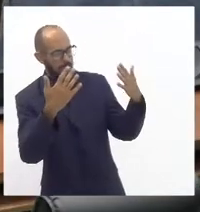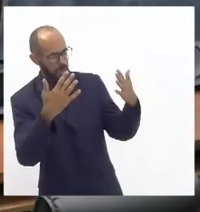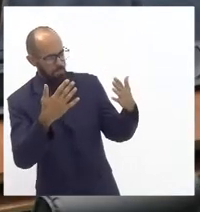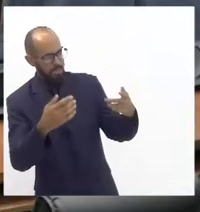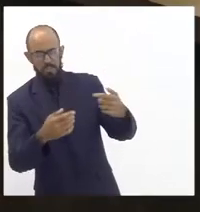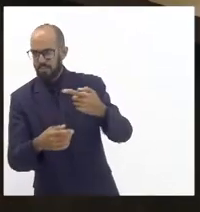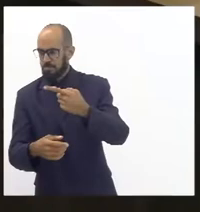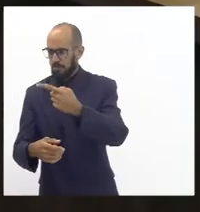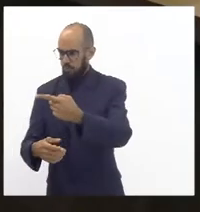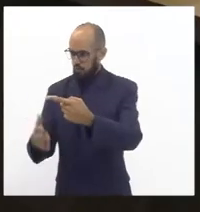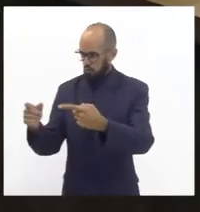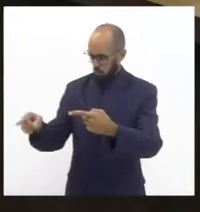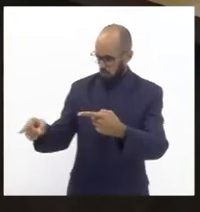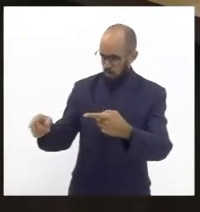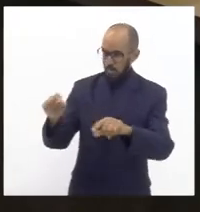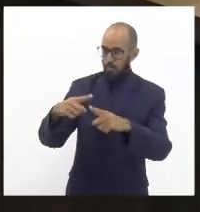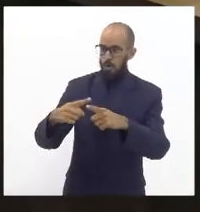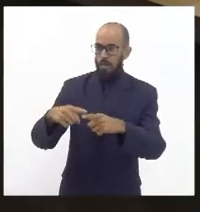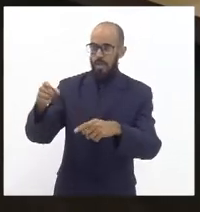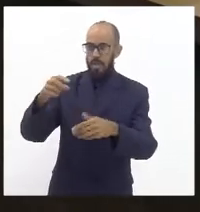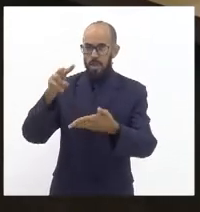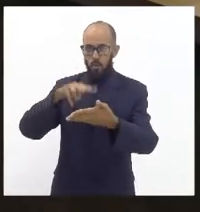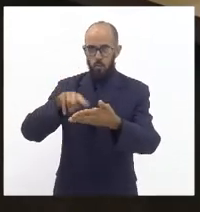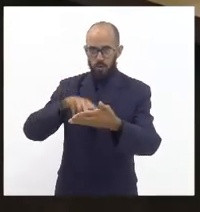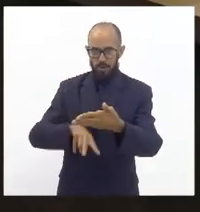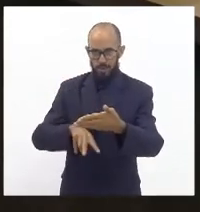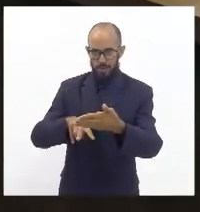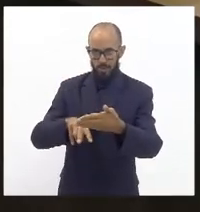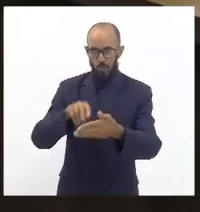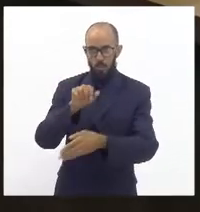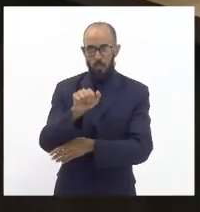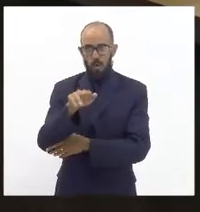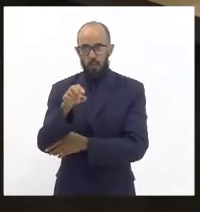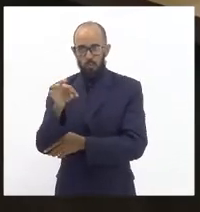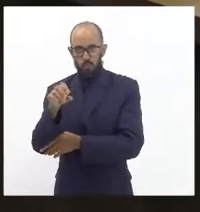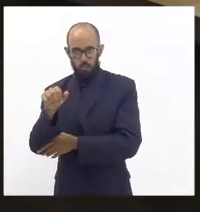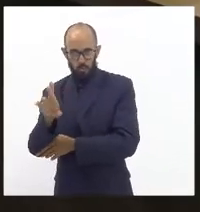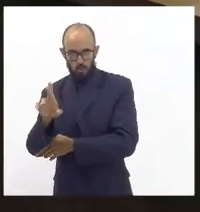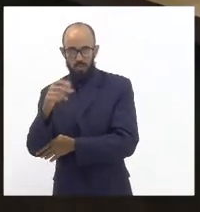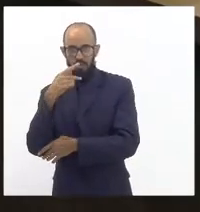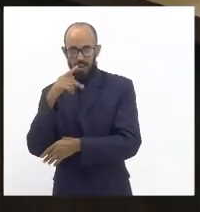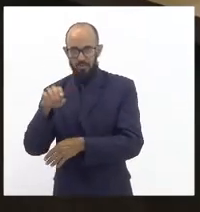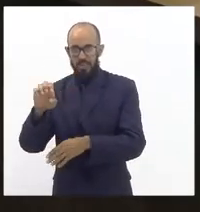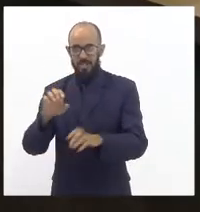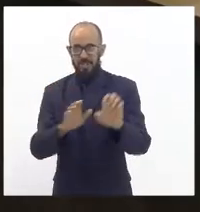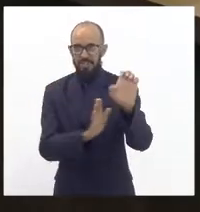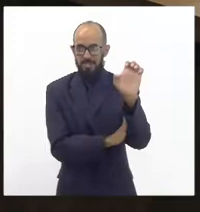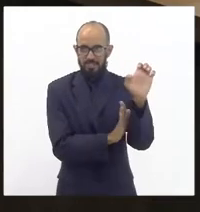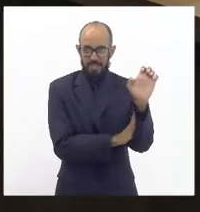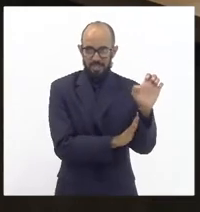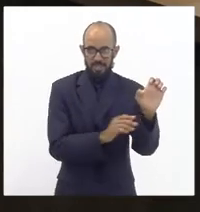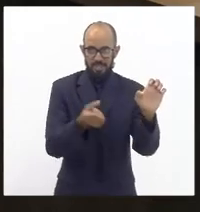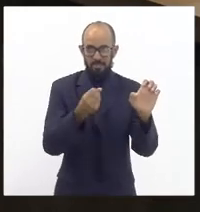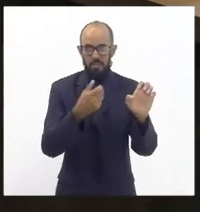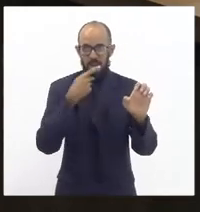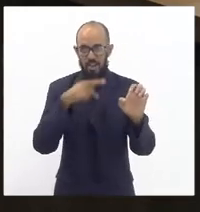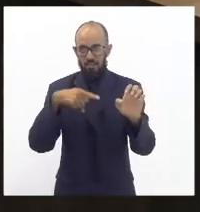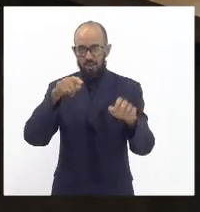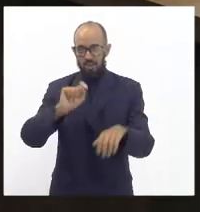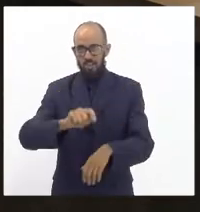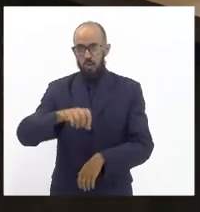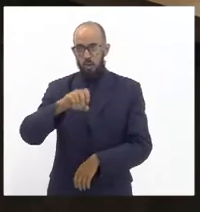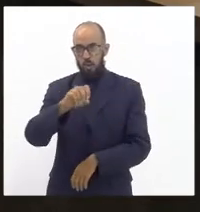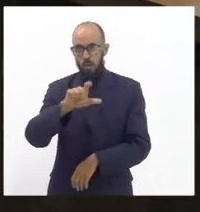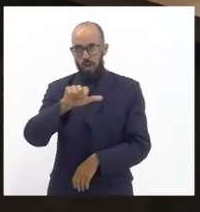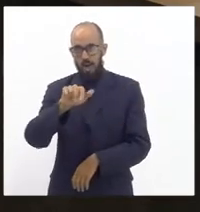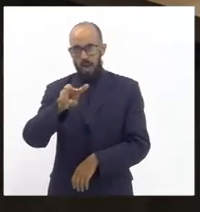uma vez autor o dito de esquerda em que afirmava que o alvo de vaqueano